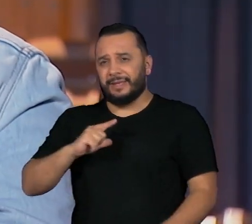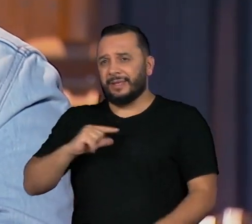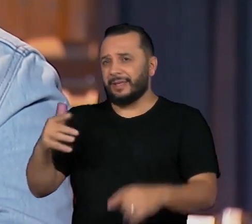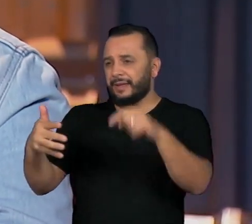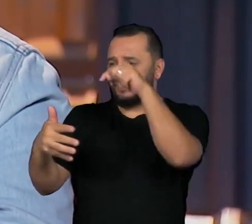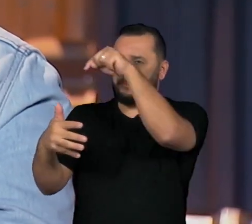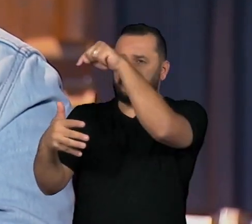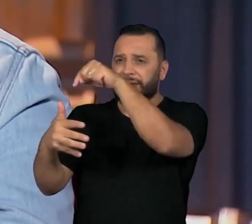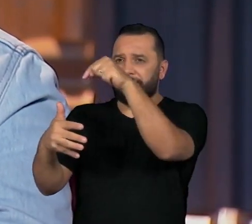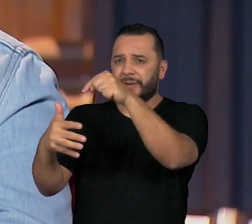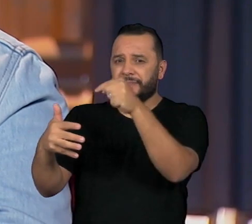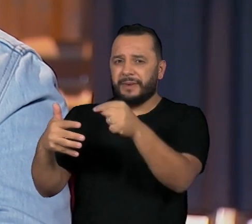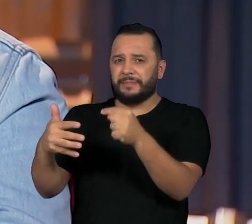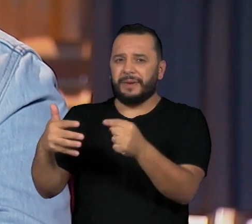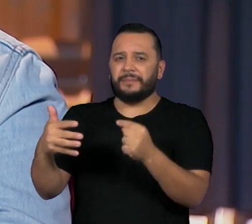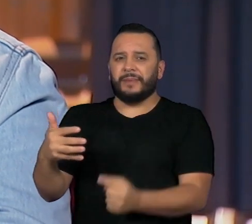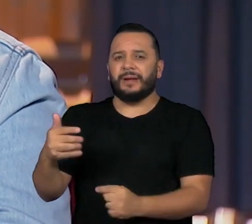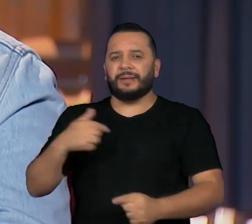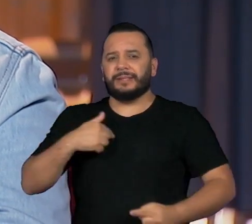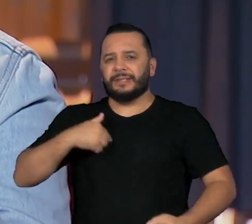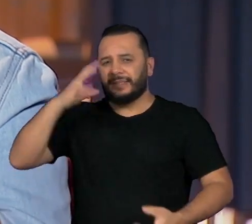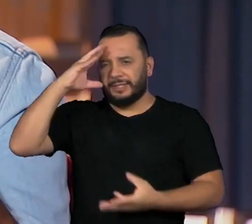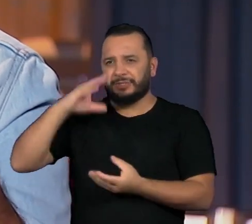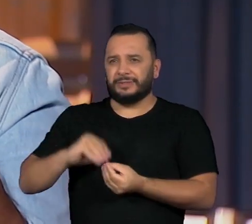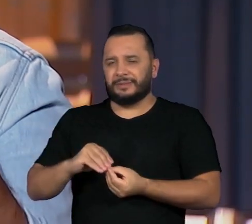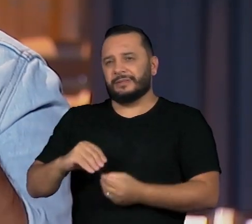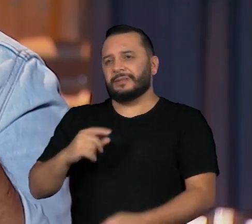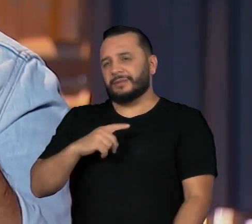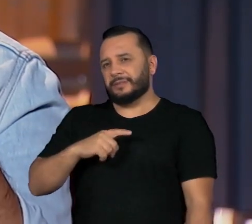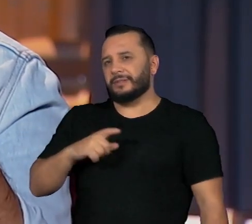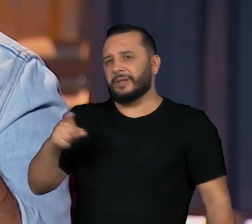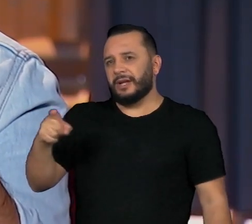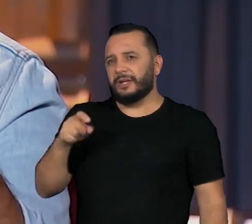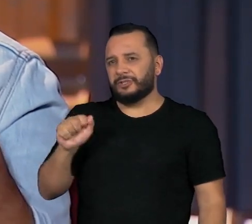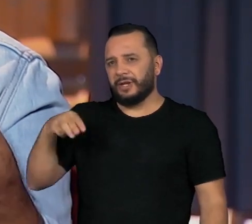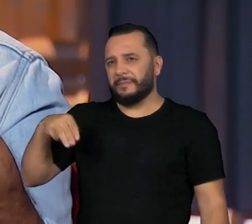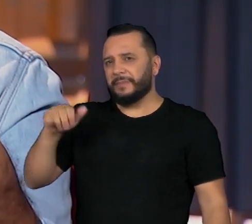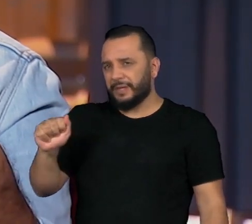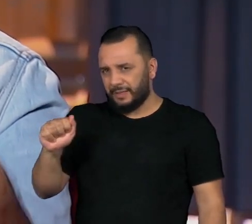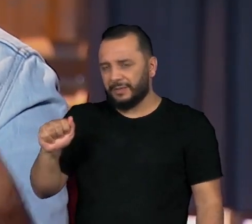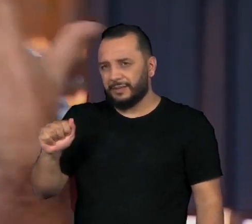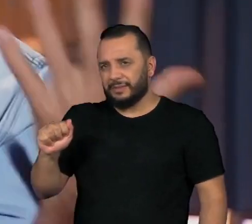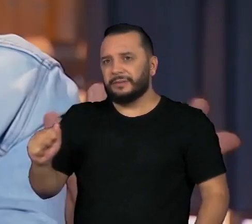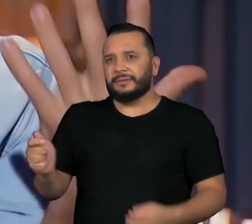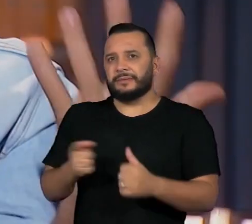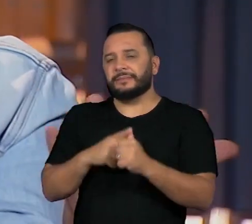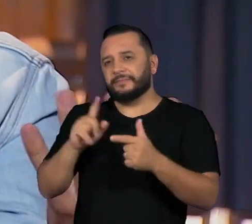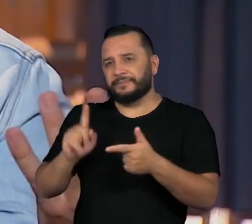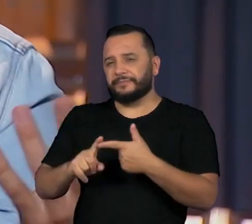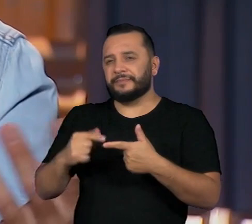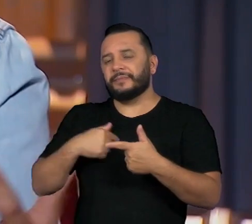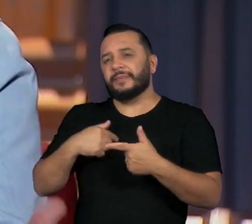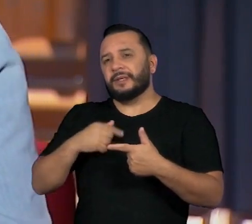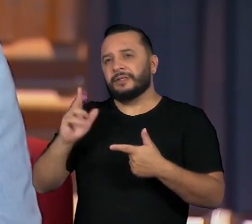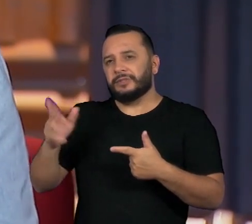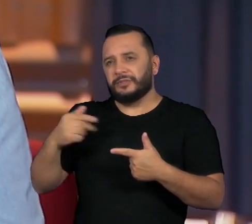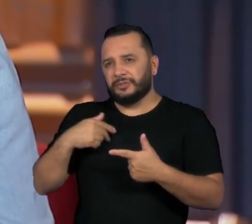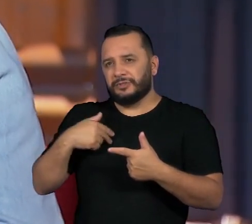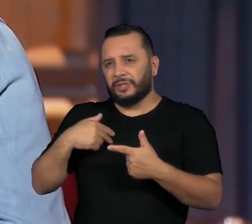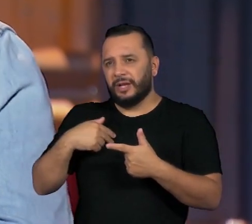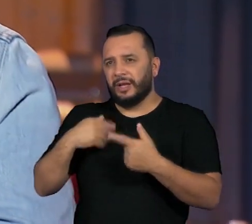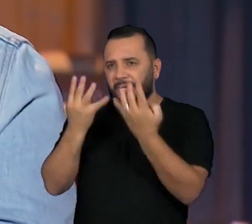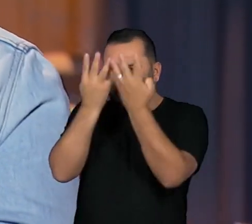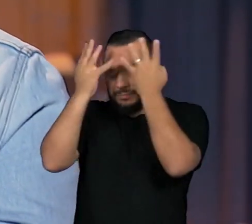bem compreendidos. Sim. E os xamãs, pajés, essas pessoas né, que são pessoas de conhecimento, de sabedoria em tantas